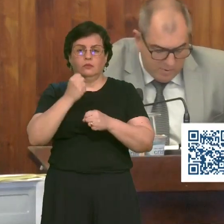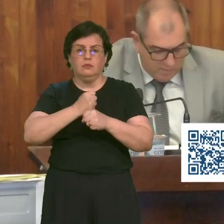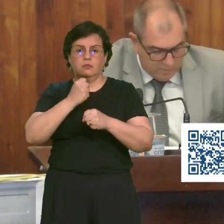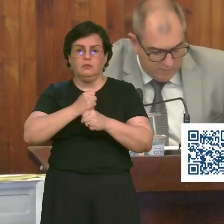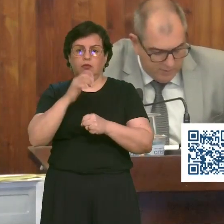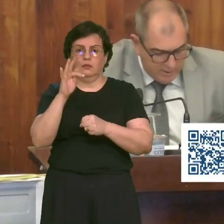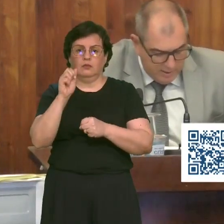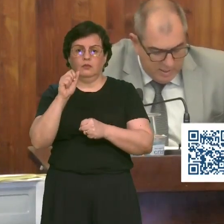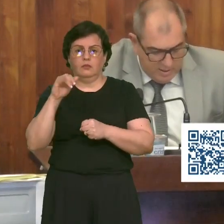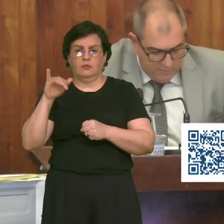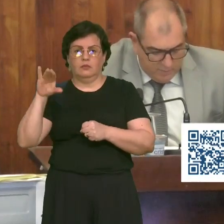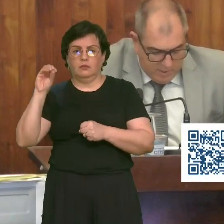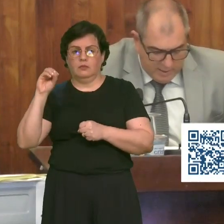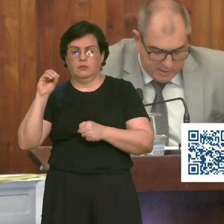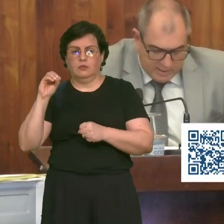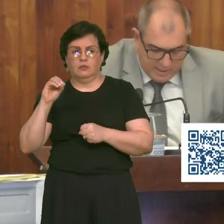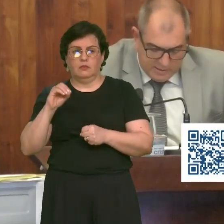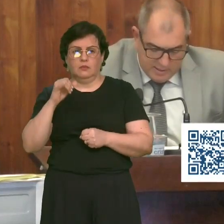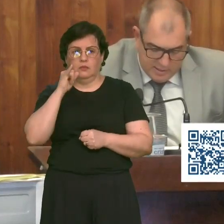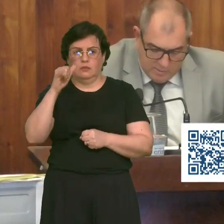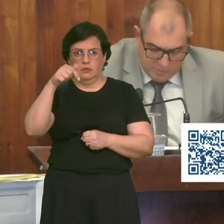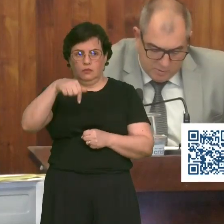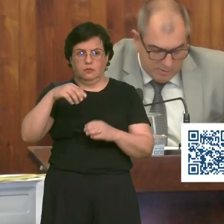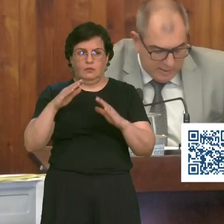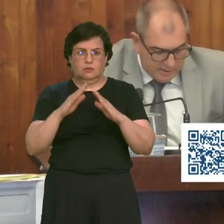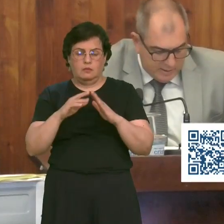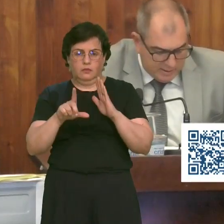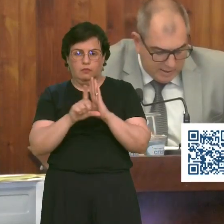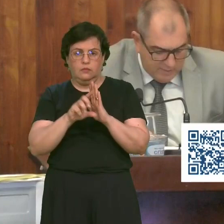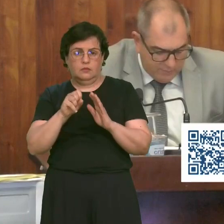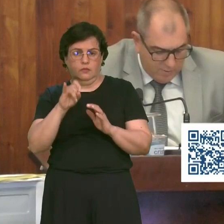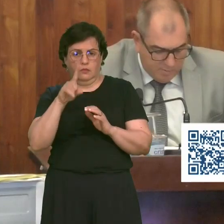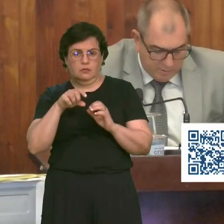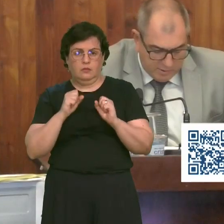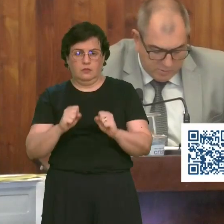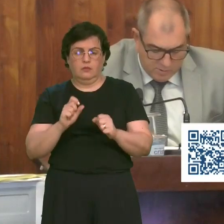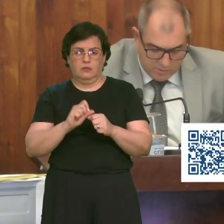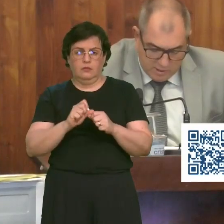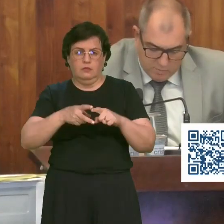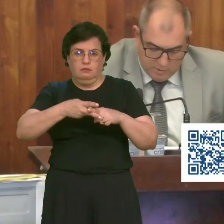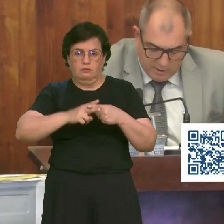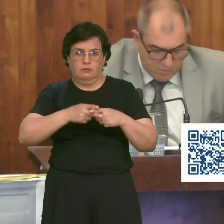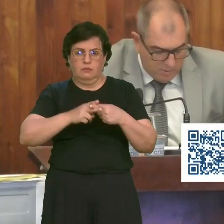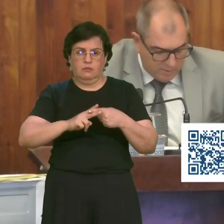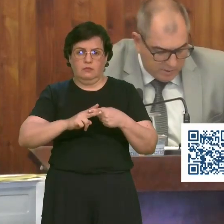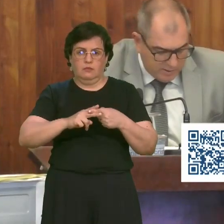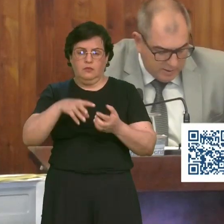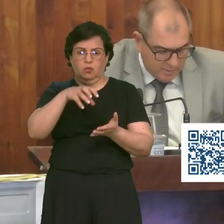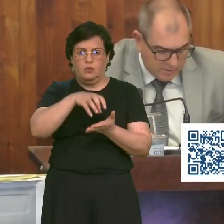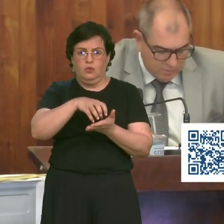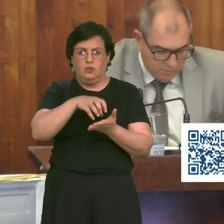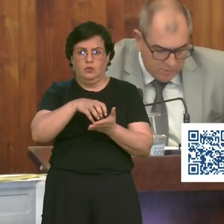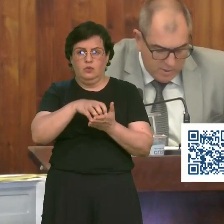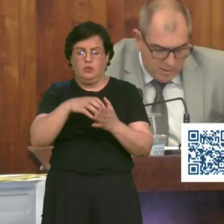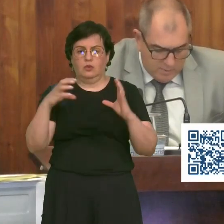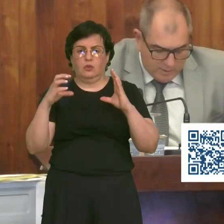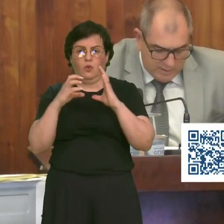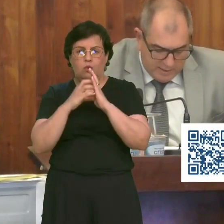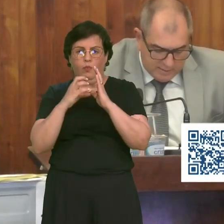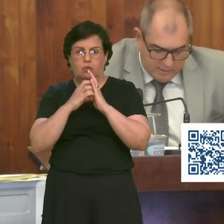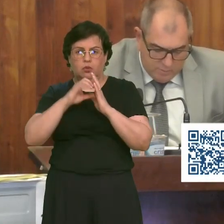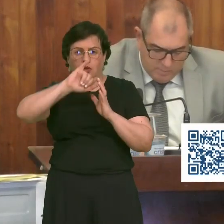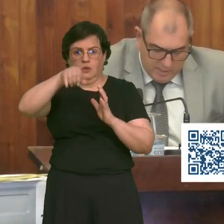obras senhor Fábio Alves de Oliveira informar essa casa de lei sobre a possibilidade de realizar reforma manutenções no centro comunitário do bairro Jardim Damasco 1